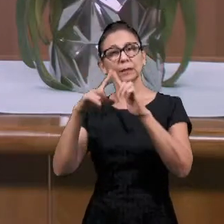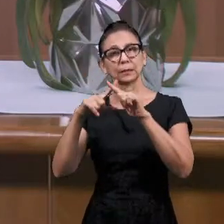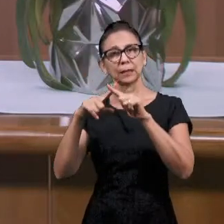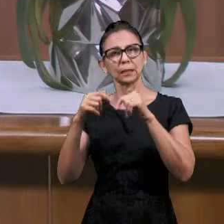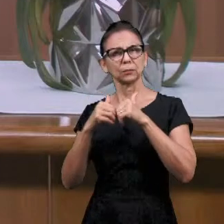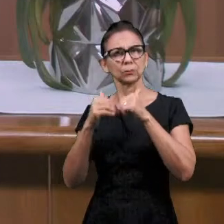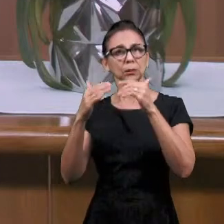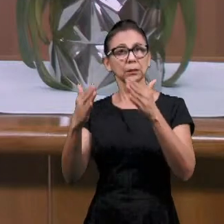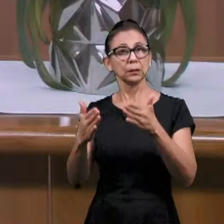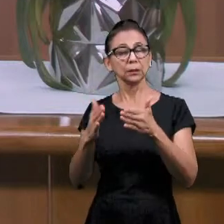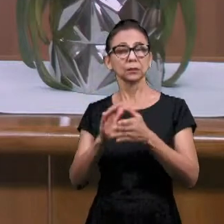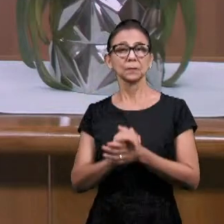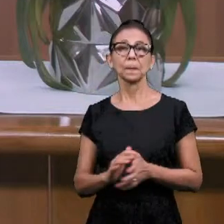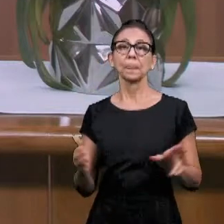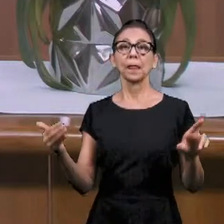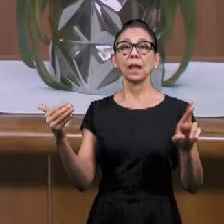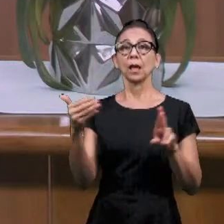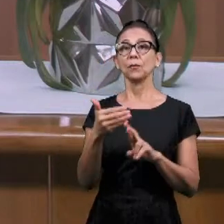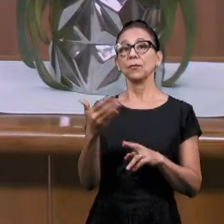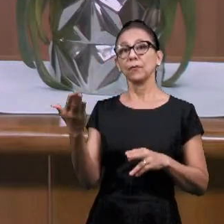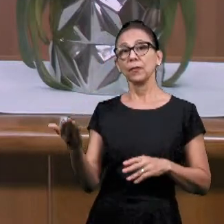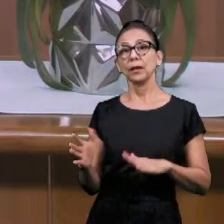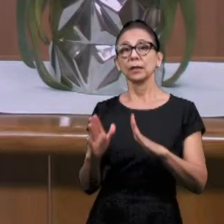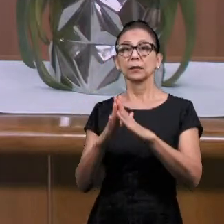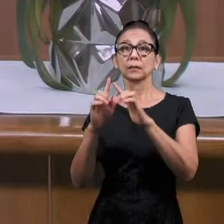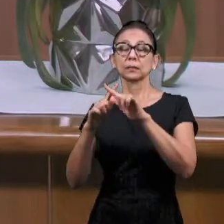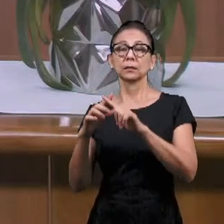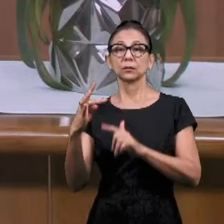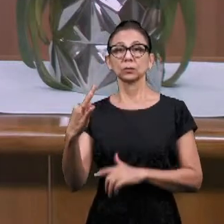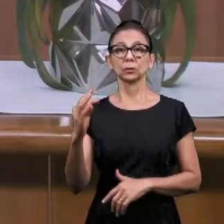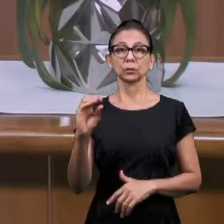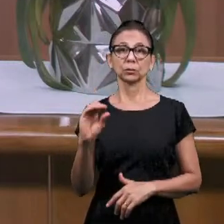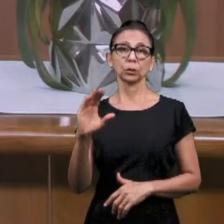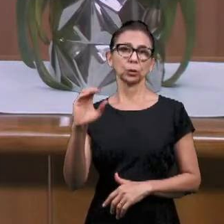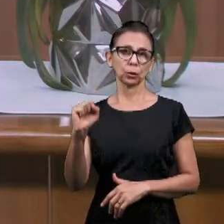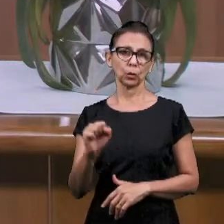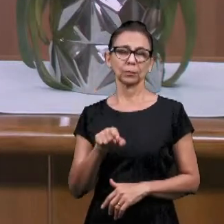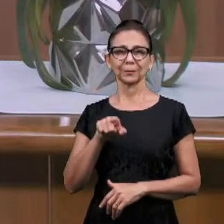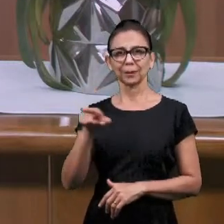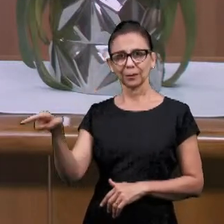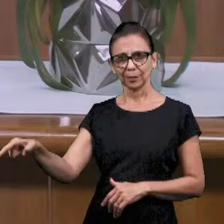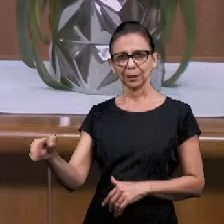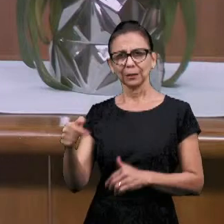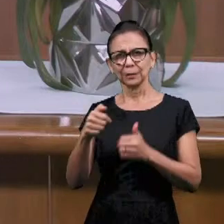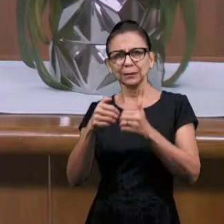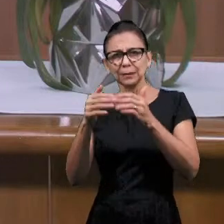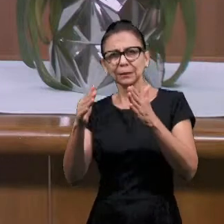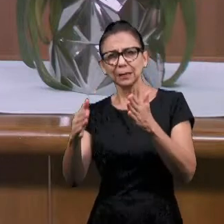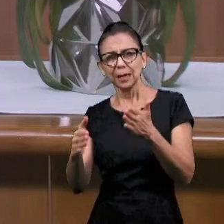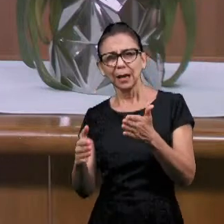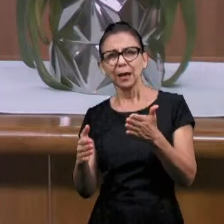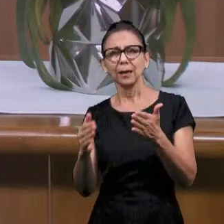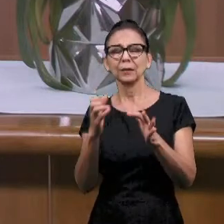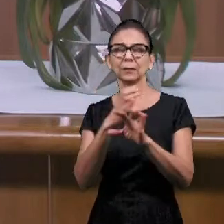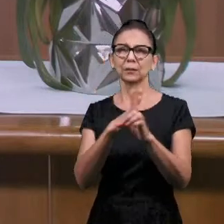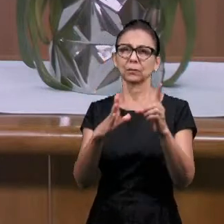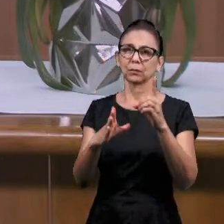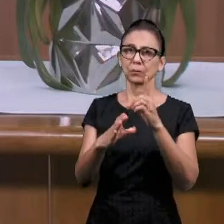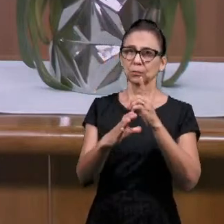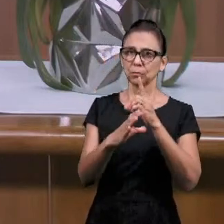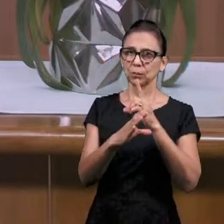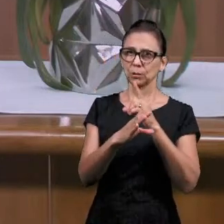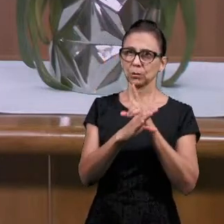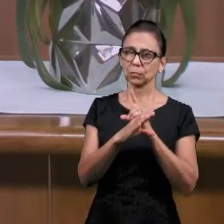ali foi onde os primeiros cultos começaram a acontecer. Então é uma igreja que